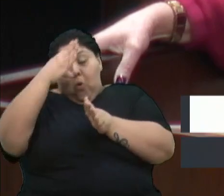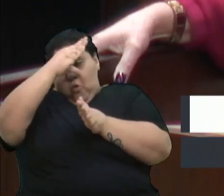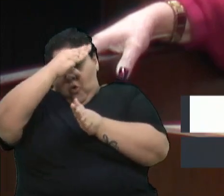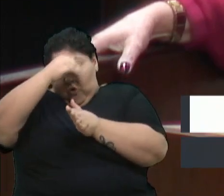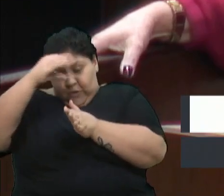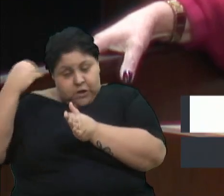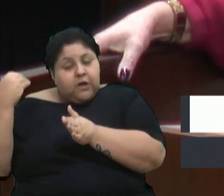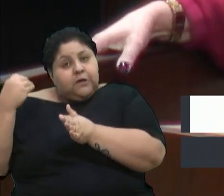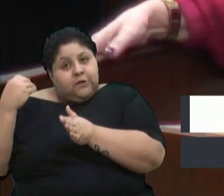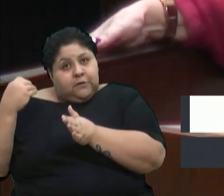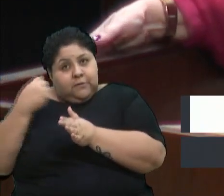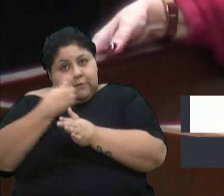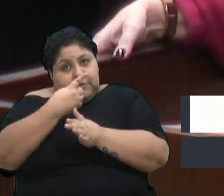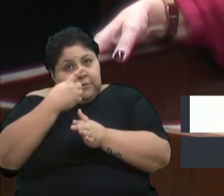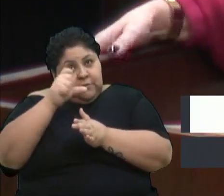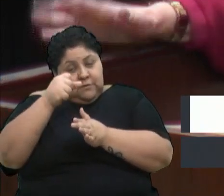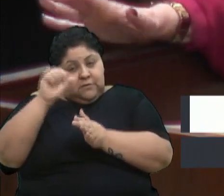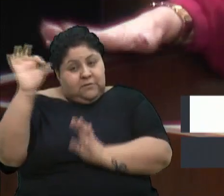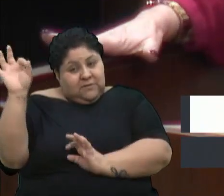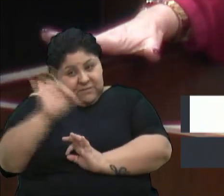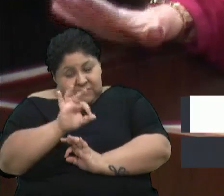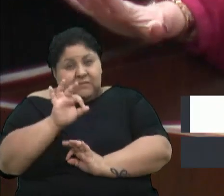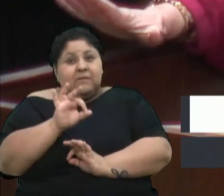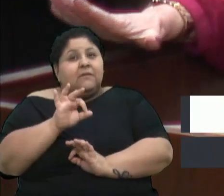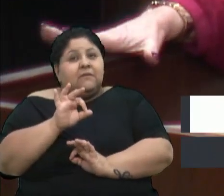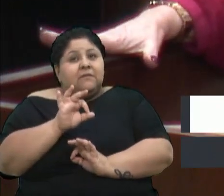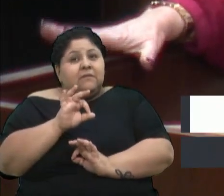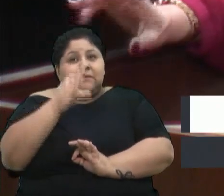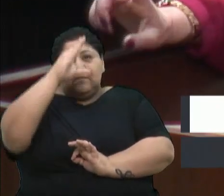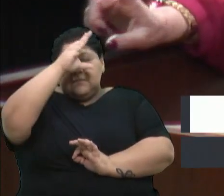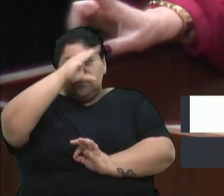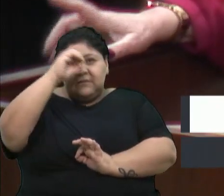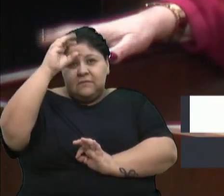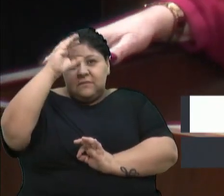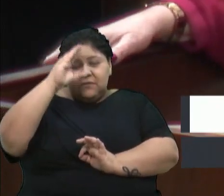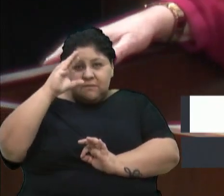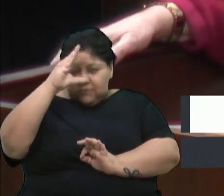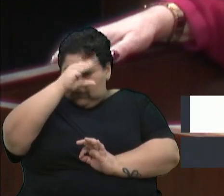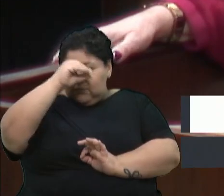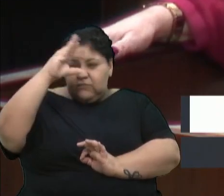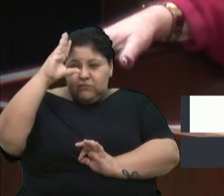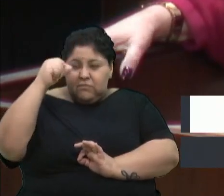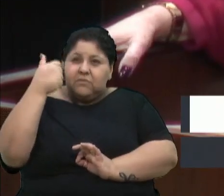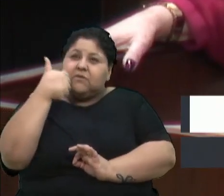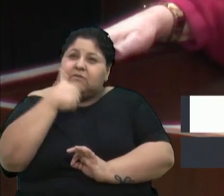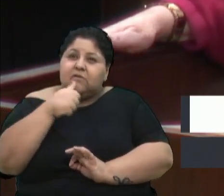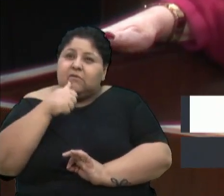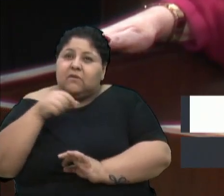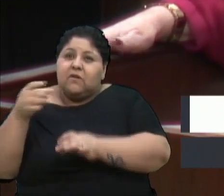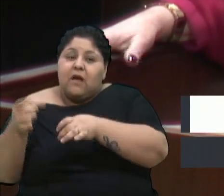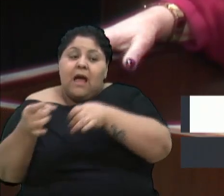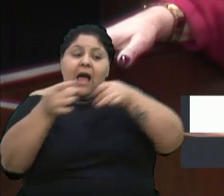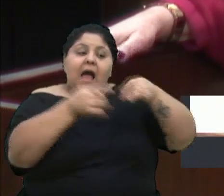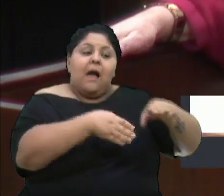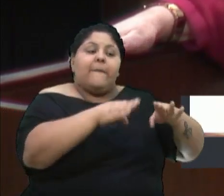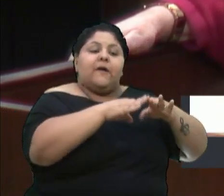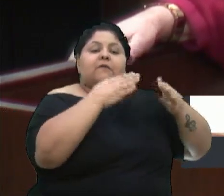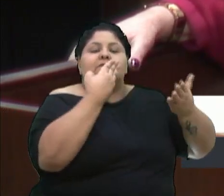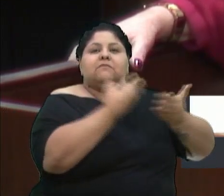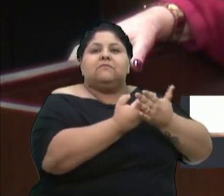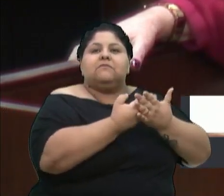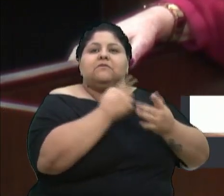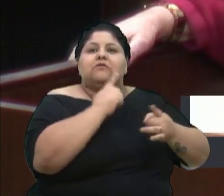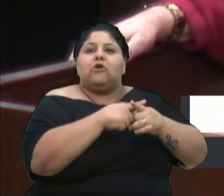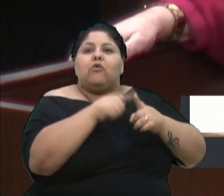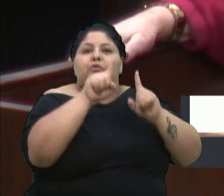adolescência, 18% de adolescentes, meninas, né, abandonam as escolas por causa